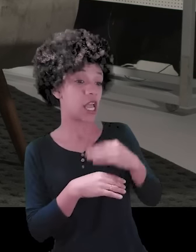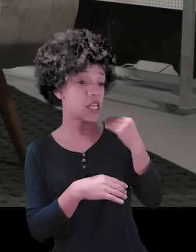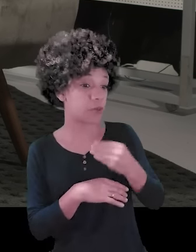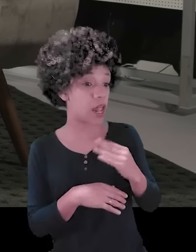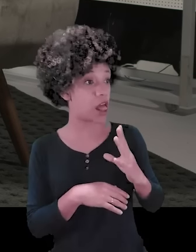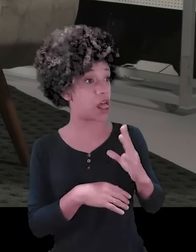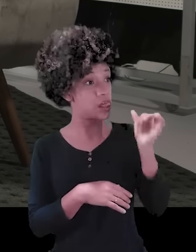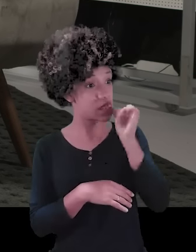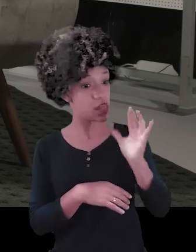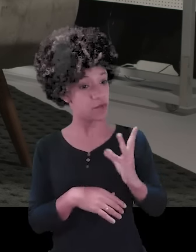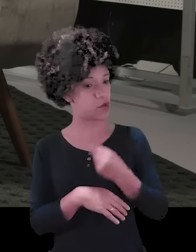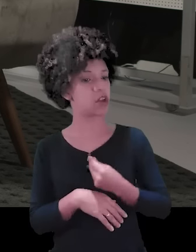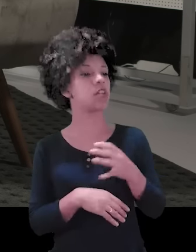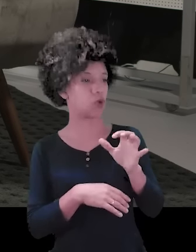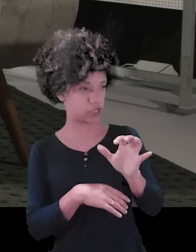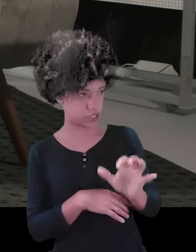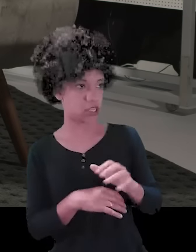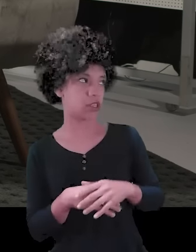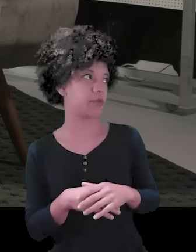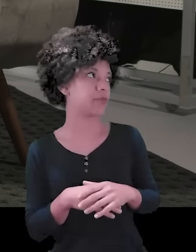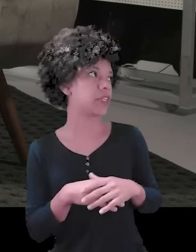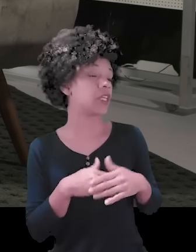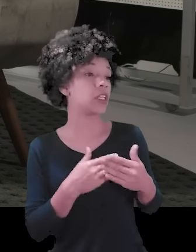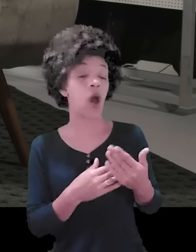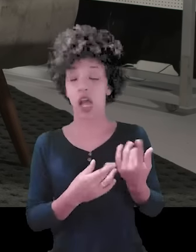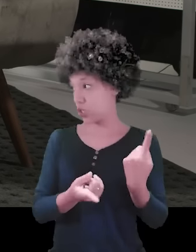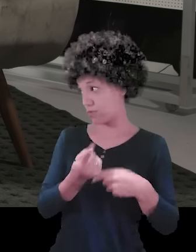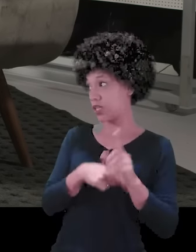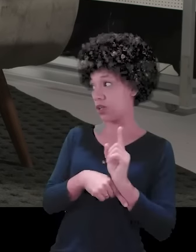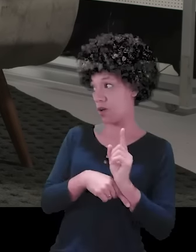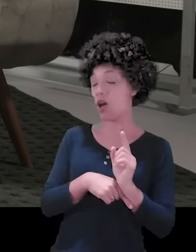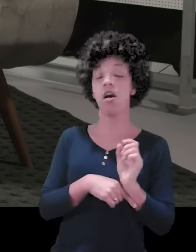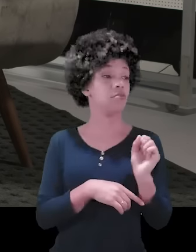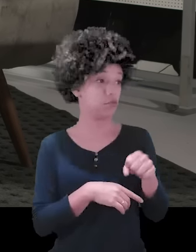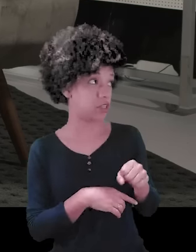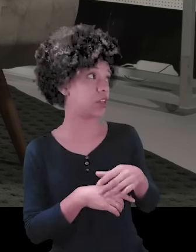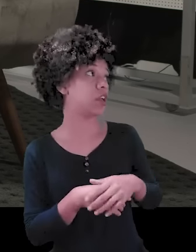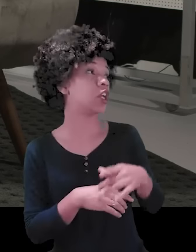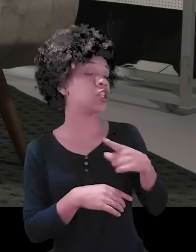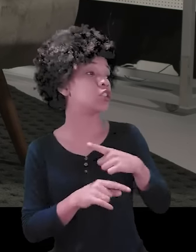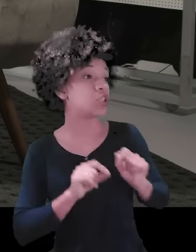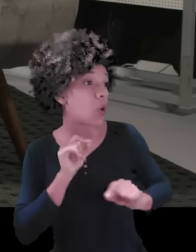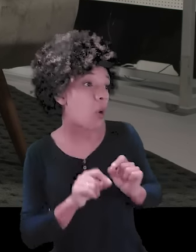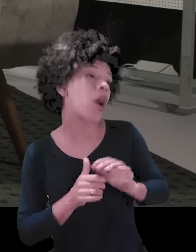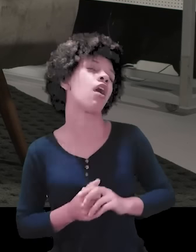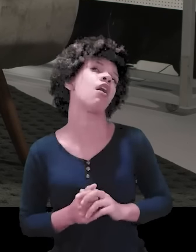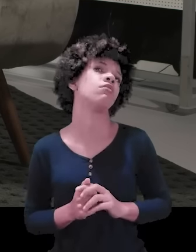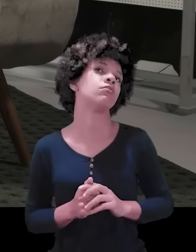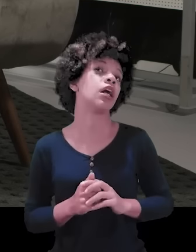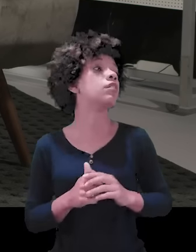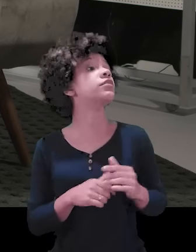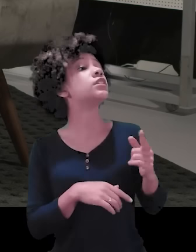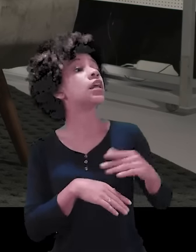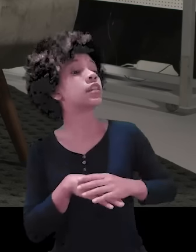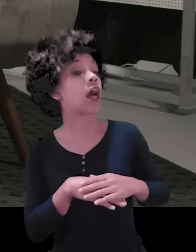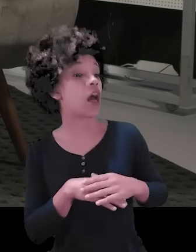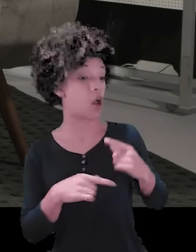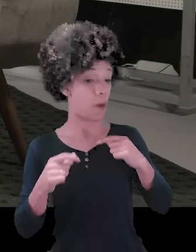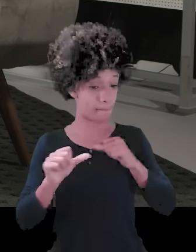crianças que eu falei era bem isso que aconteceu então se recuperação isso daí você fala que você tá devendo olhar prótese